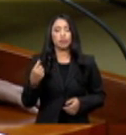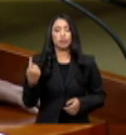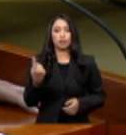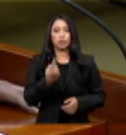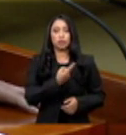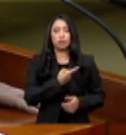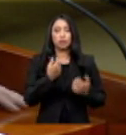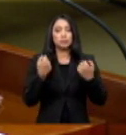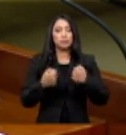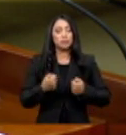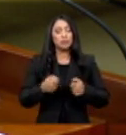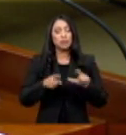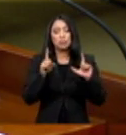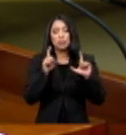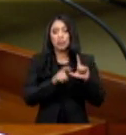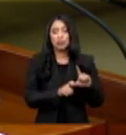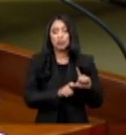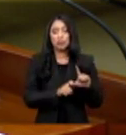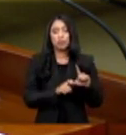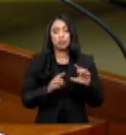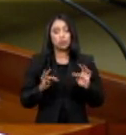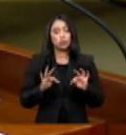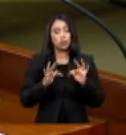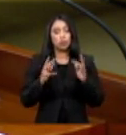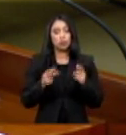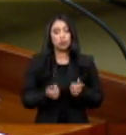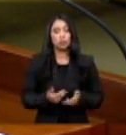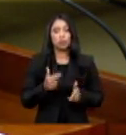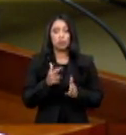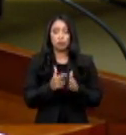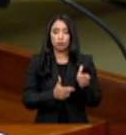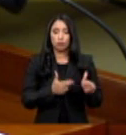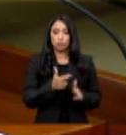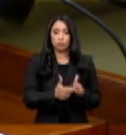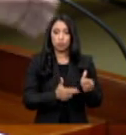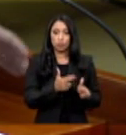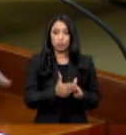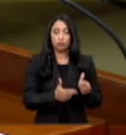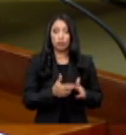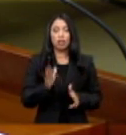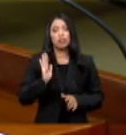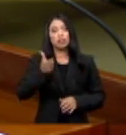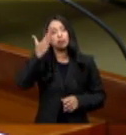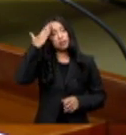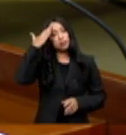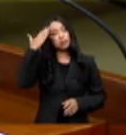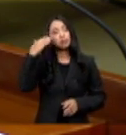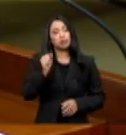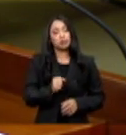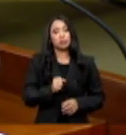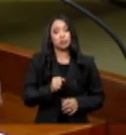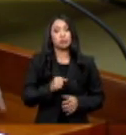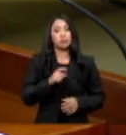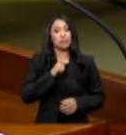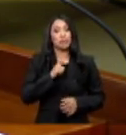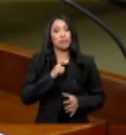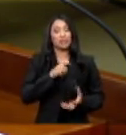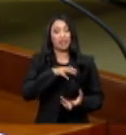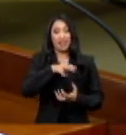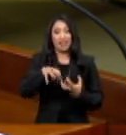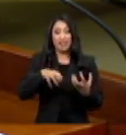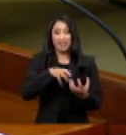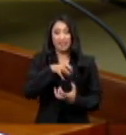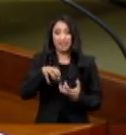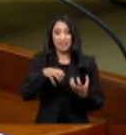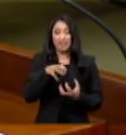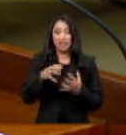altamente dependente hoje em dia do modal rodoviário, como todos nós sabemos e ficou muito claro para todos com a greve dos caminhoneiros. Sem a